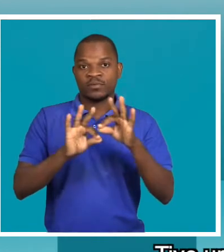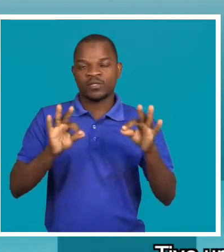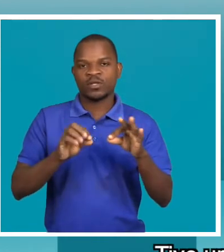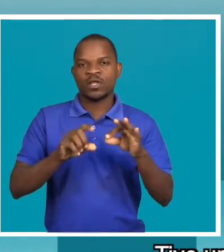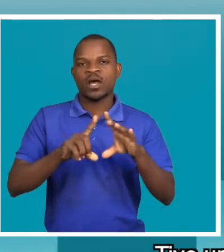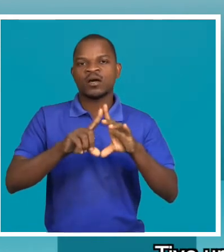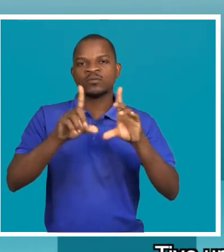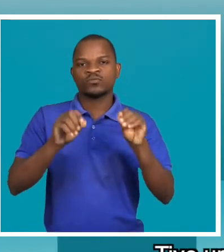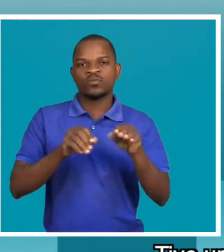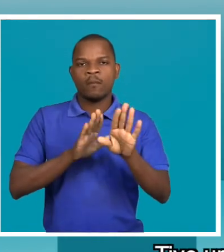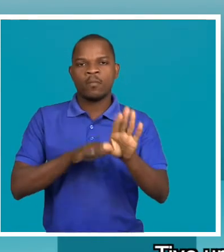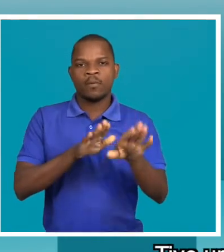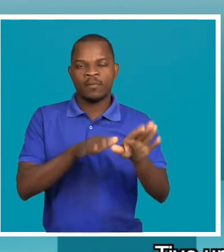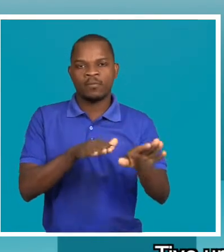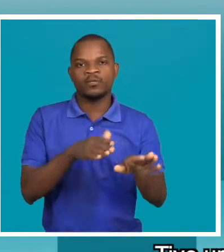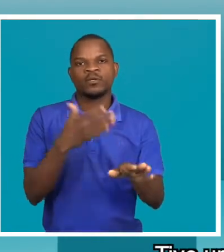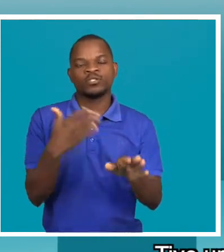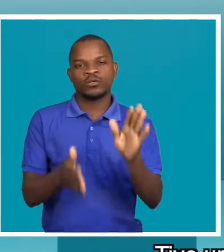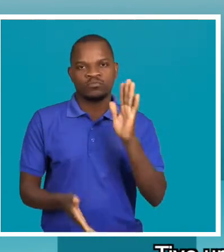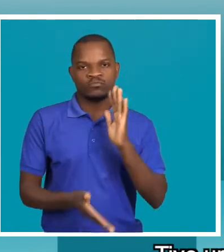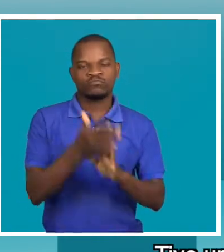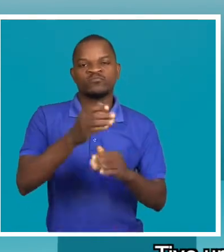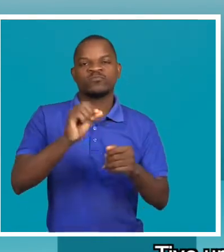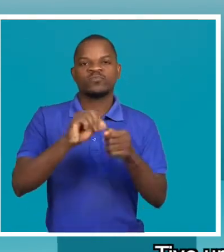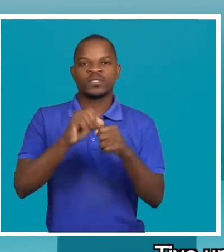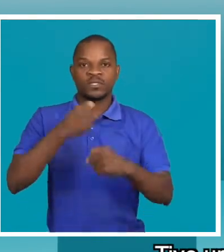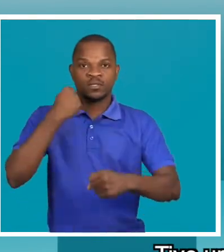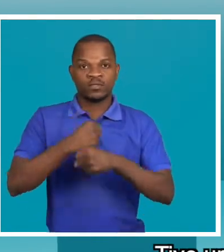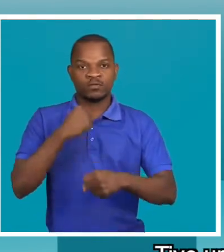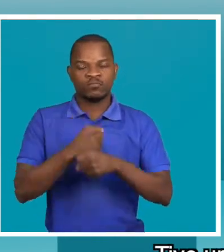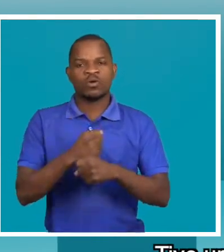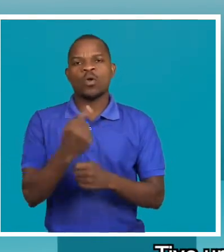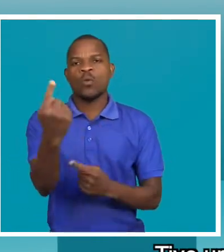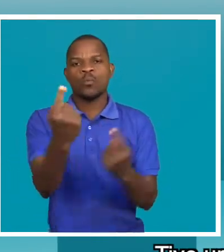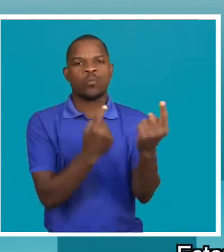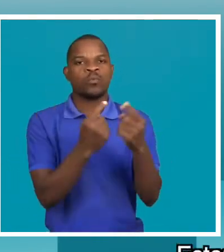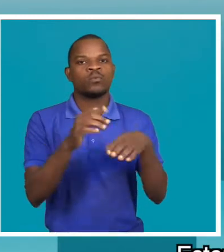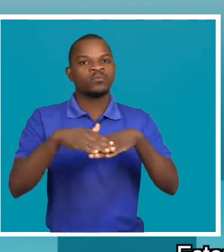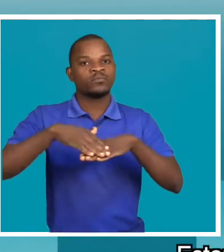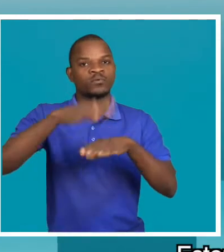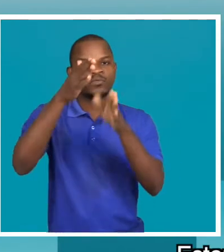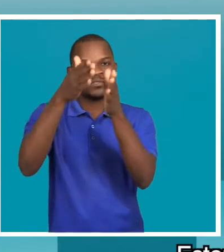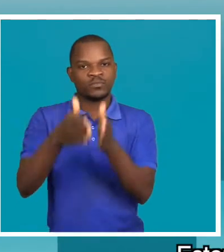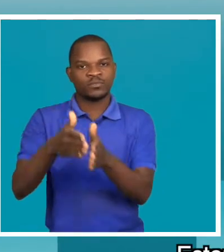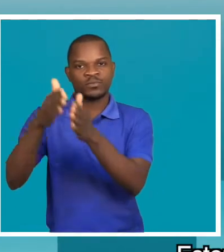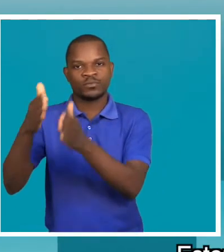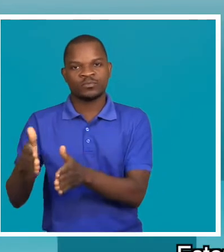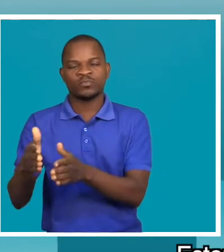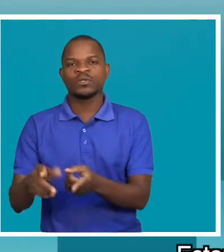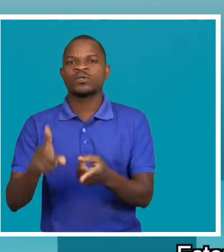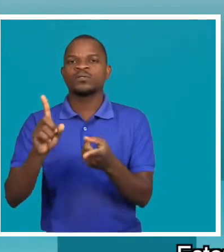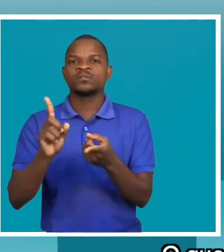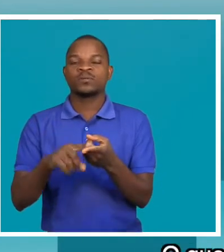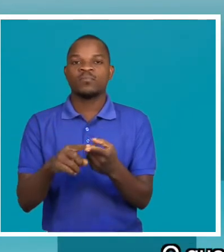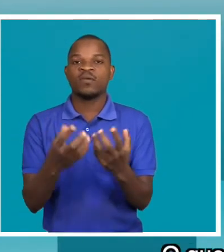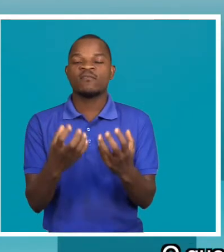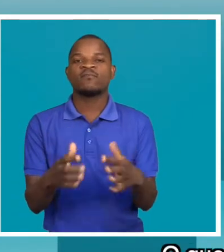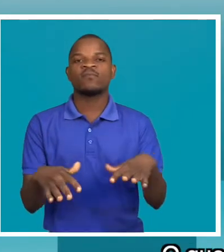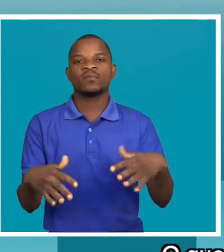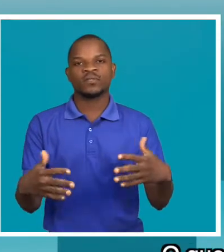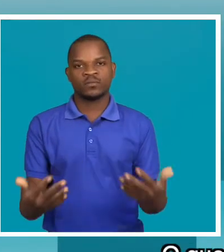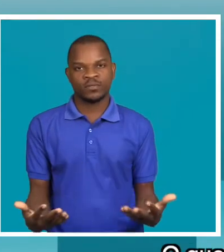máquina e comecei a ver investir o meu trabalho neste local. Estou tendo muitos clientes e